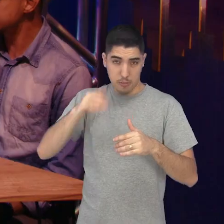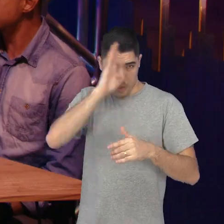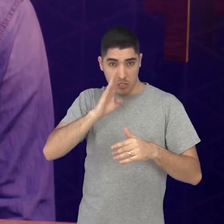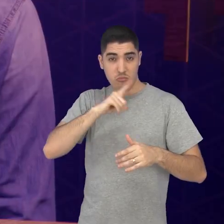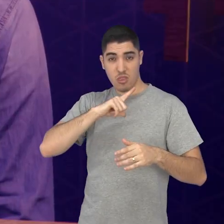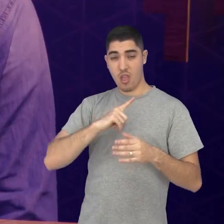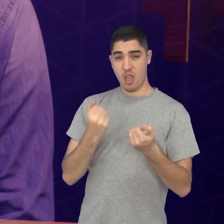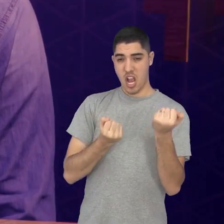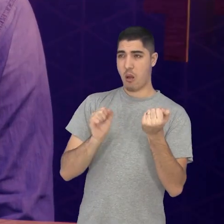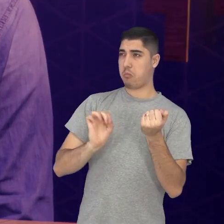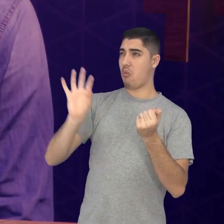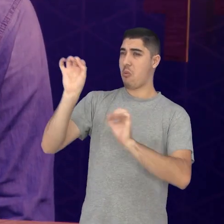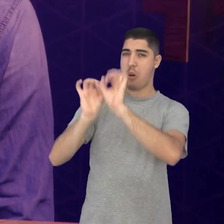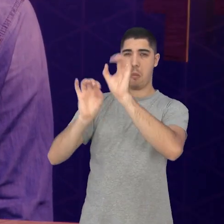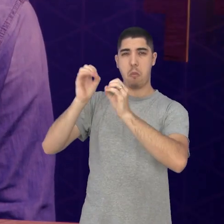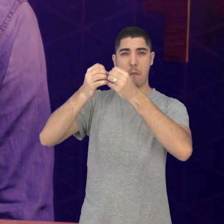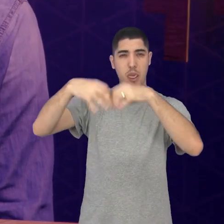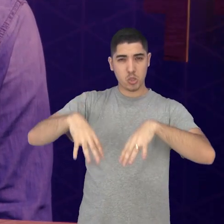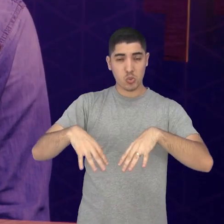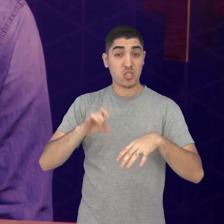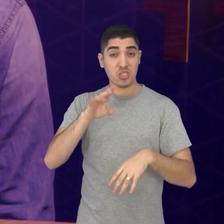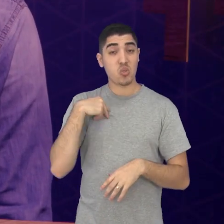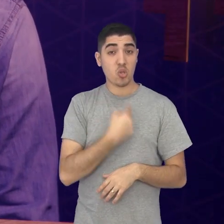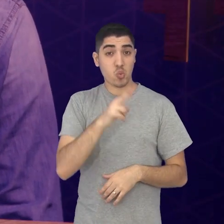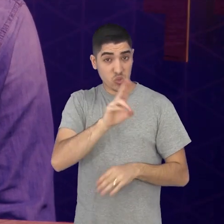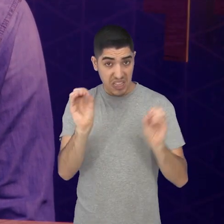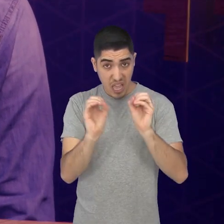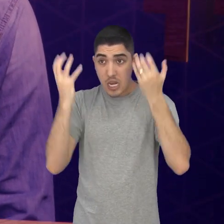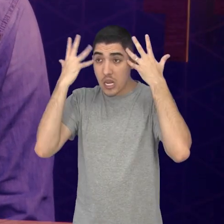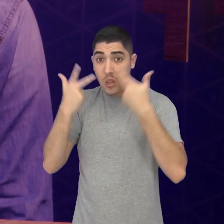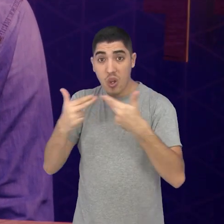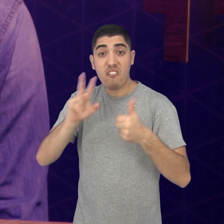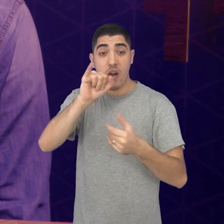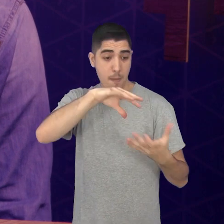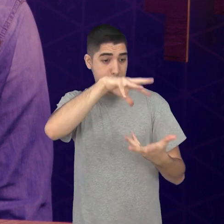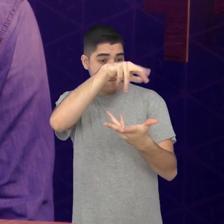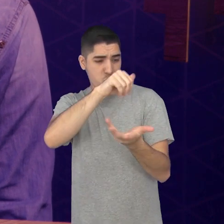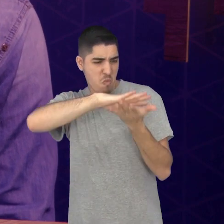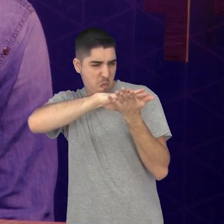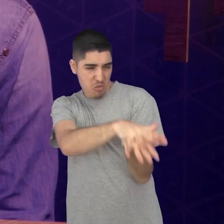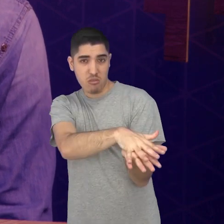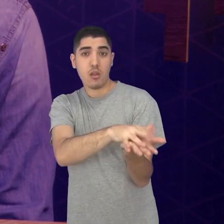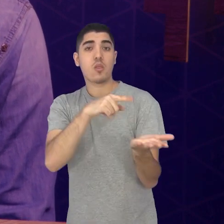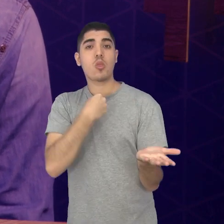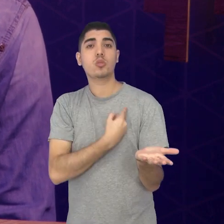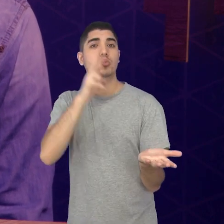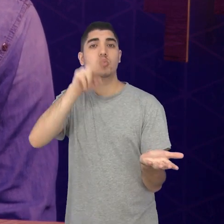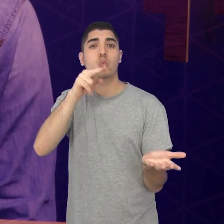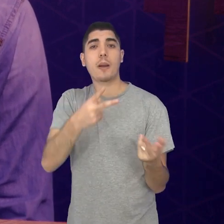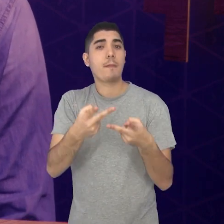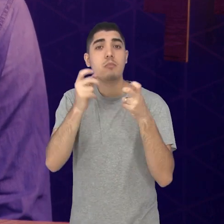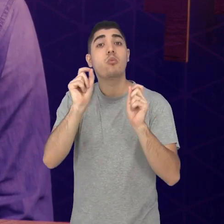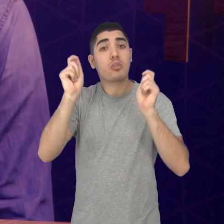ficar explorando só esses meios não renováveis, não sustentáveis, a gente vai destruir com a Terra e a gente nunca vai descobrir que a